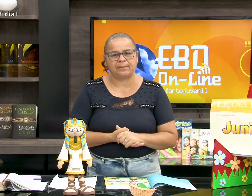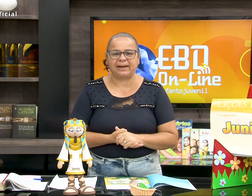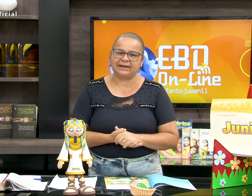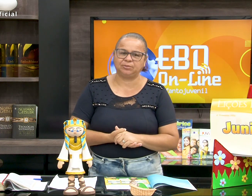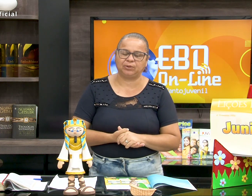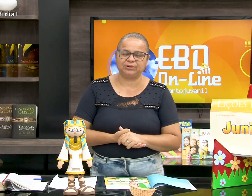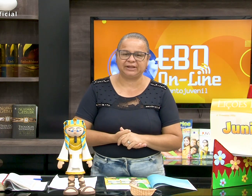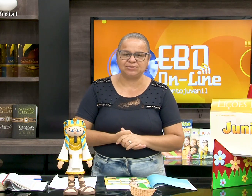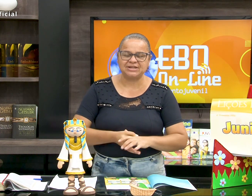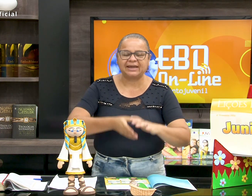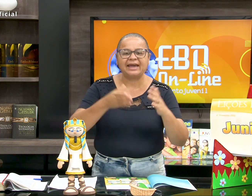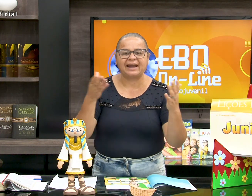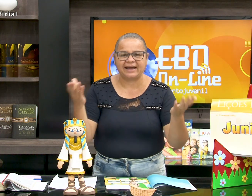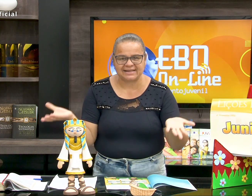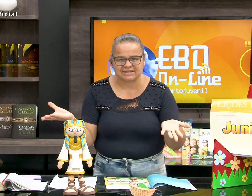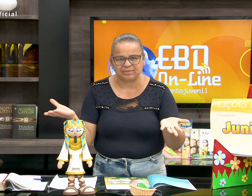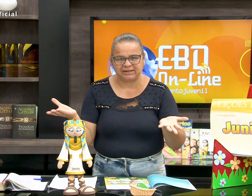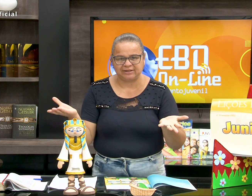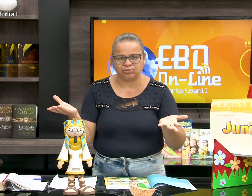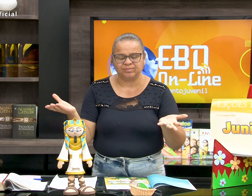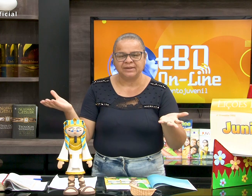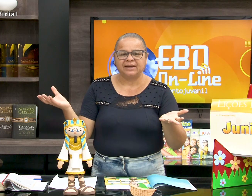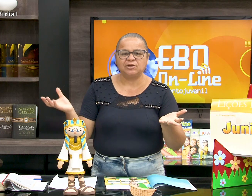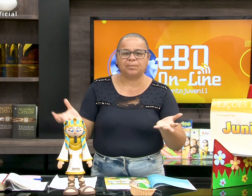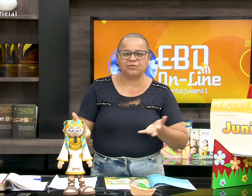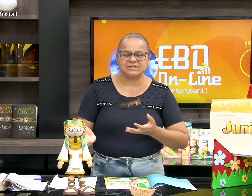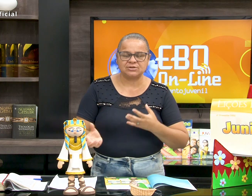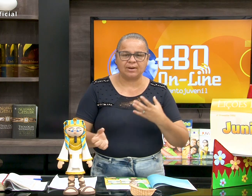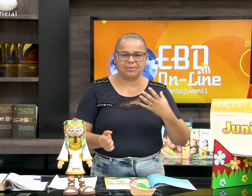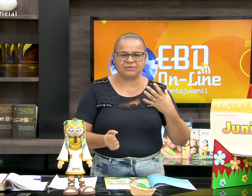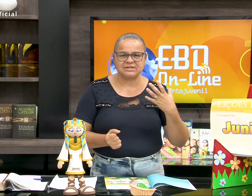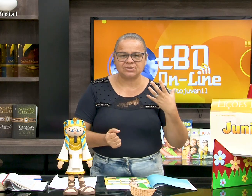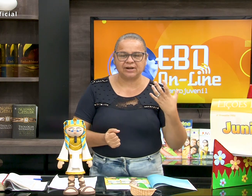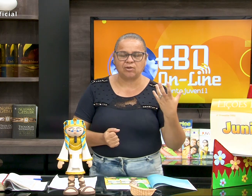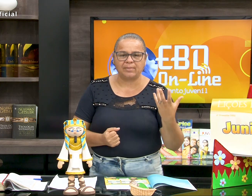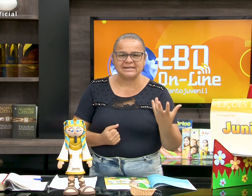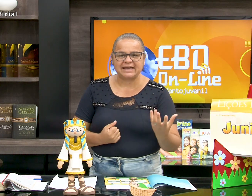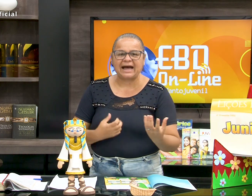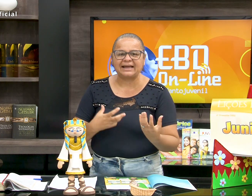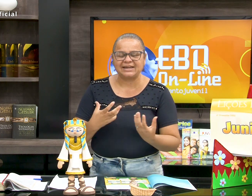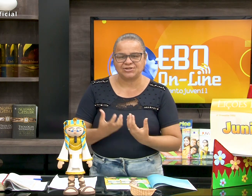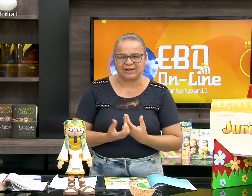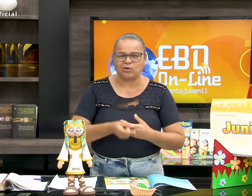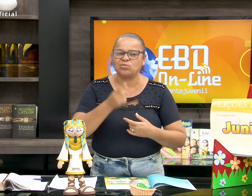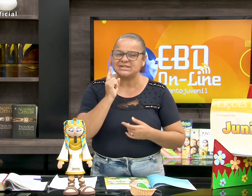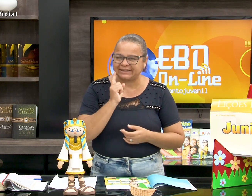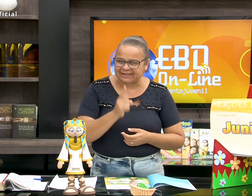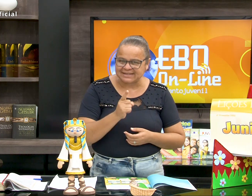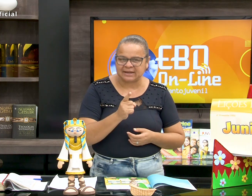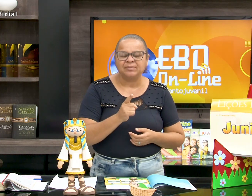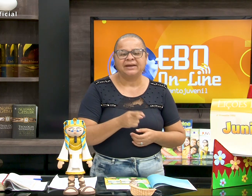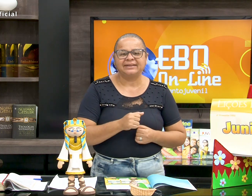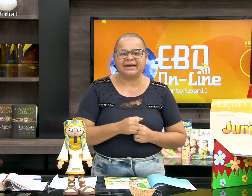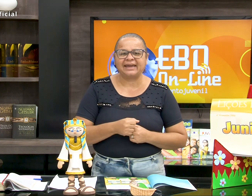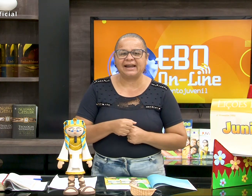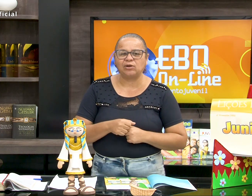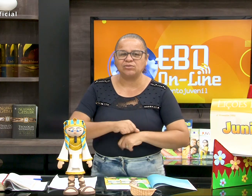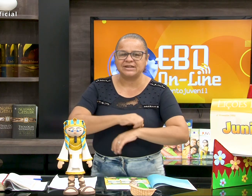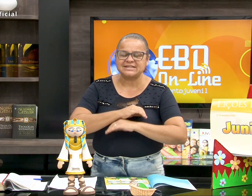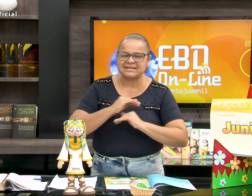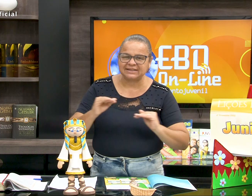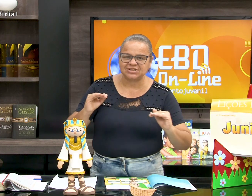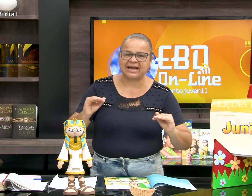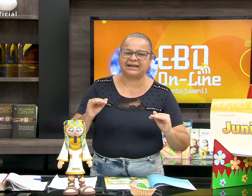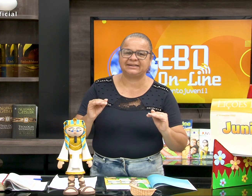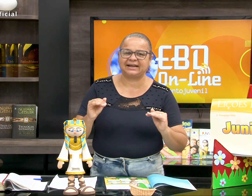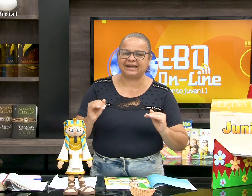menino separado por Deus. E quem era esse menino? E o professor, a professora começa a questionar. Com certeza tem aquele aluno